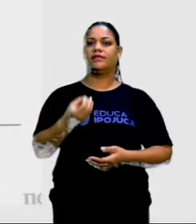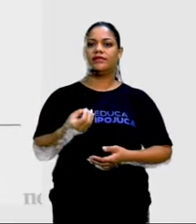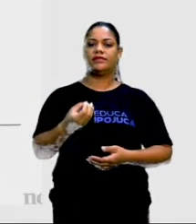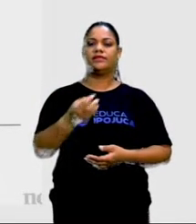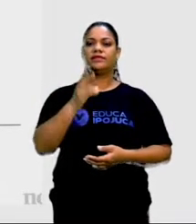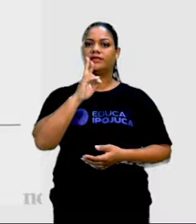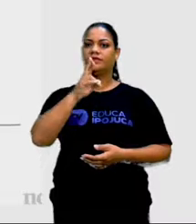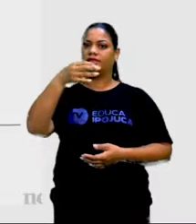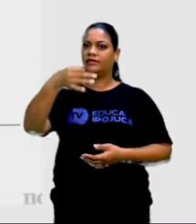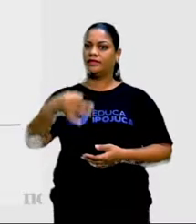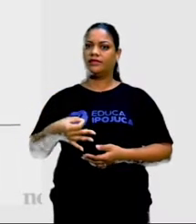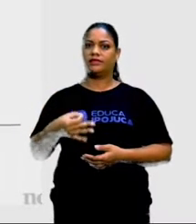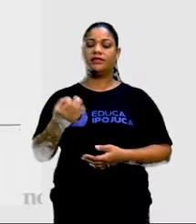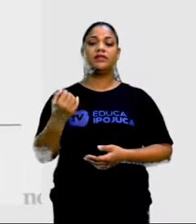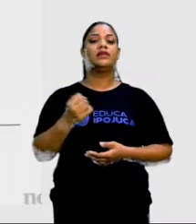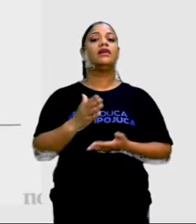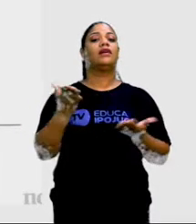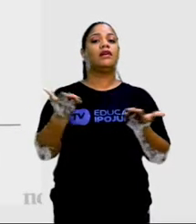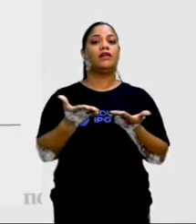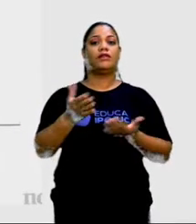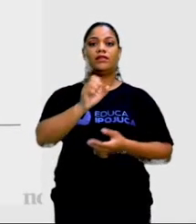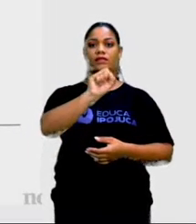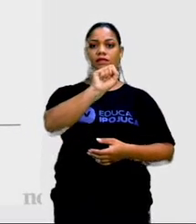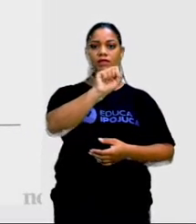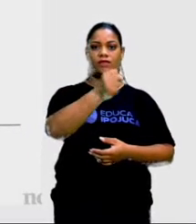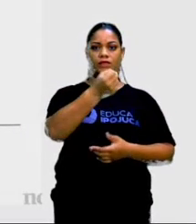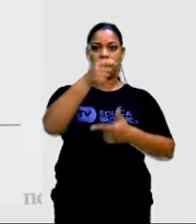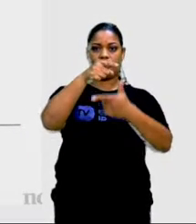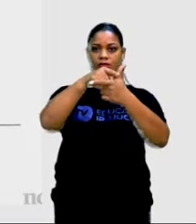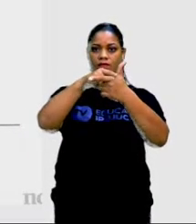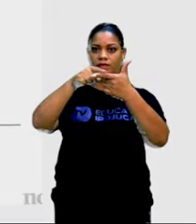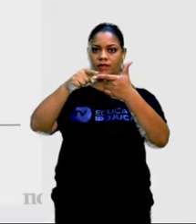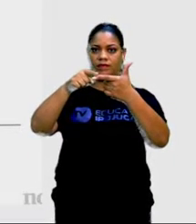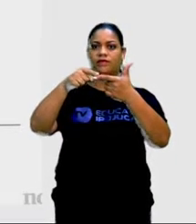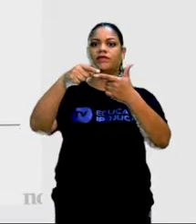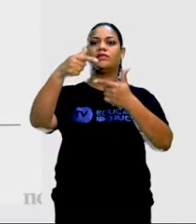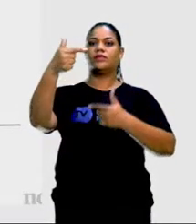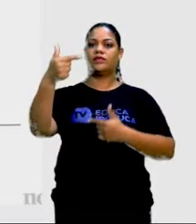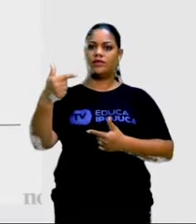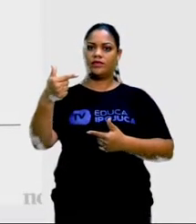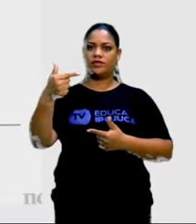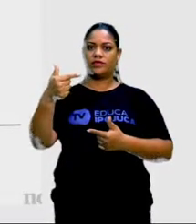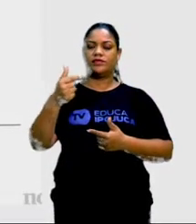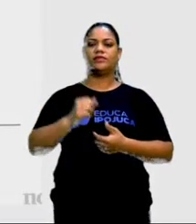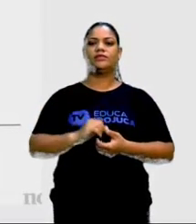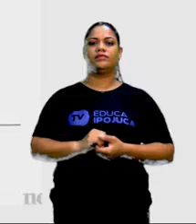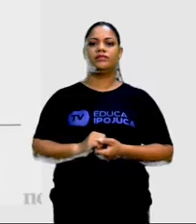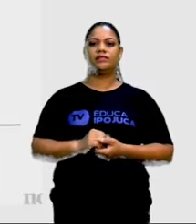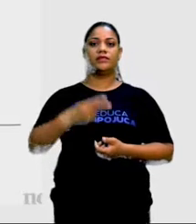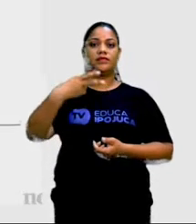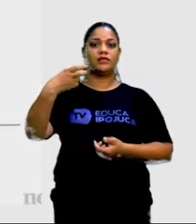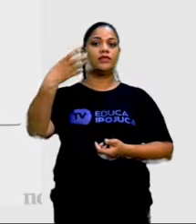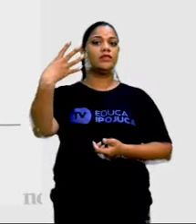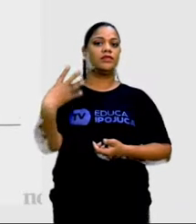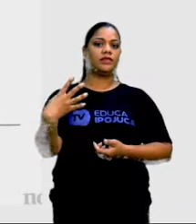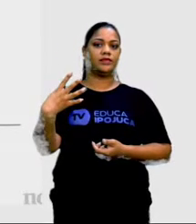bem. Agora eu tenho 8 dividido para 2. Então, 8 dividido para 2, eu tenho